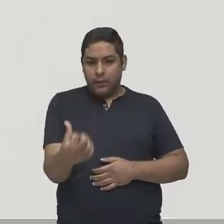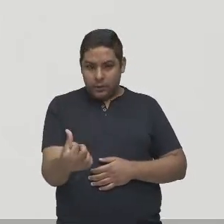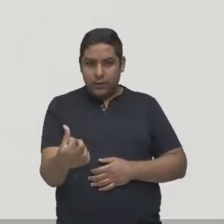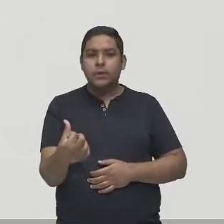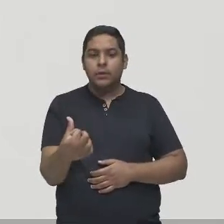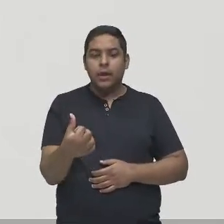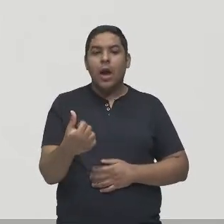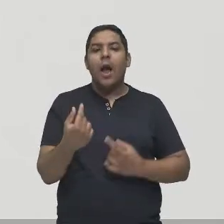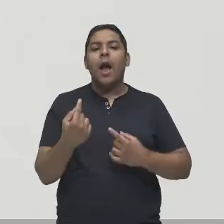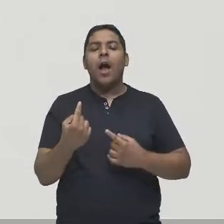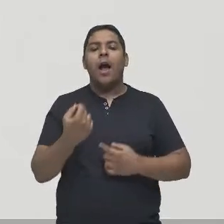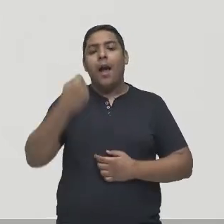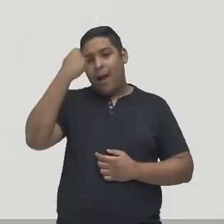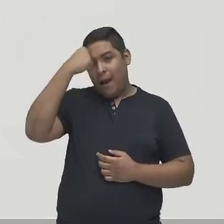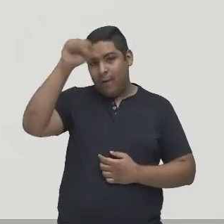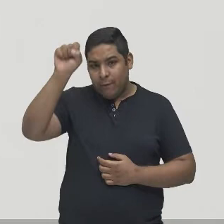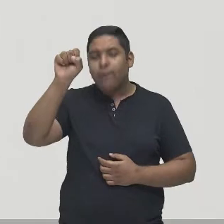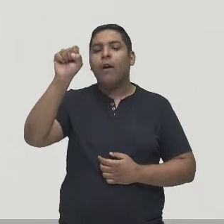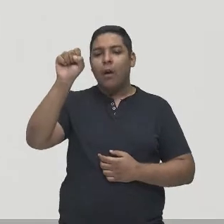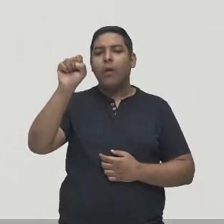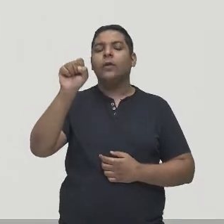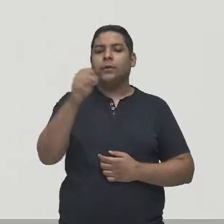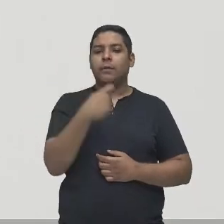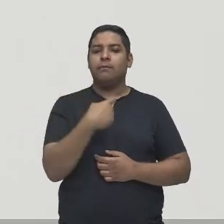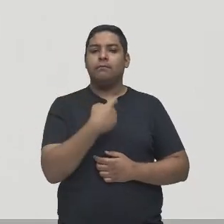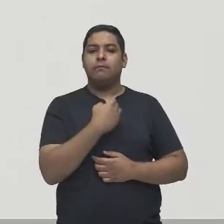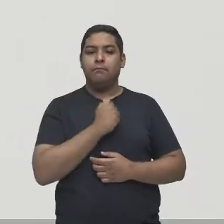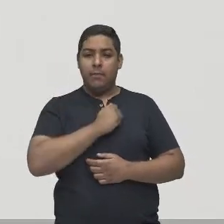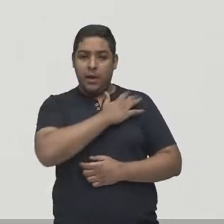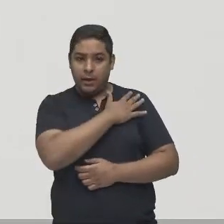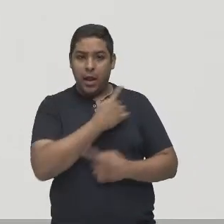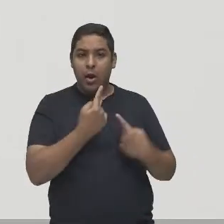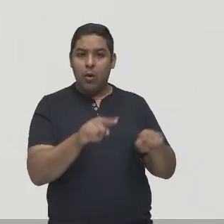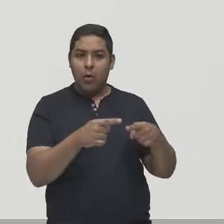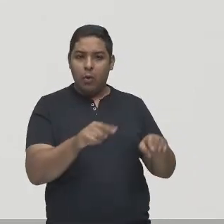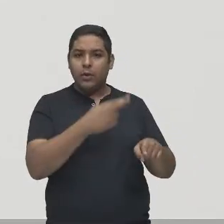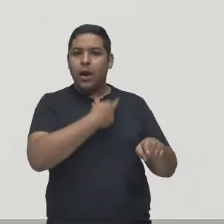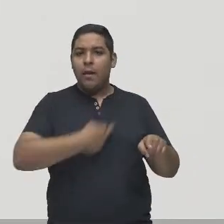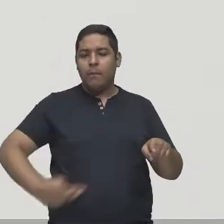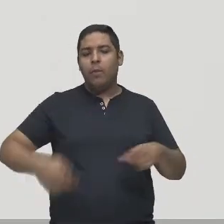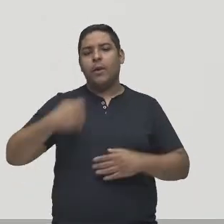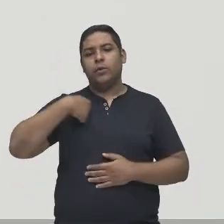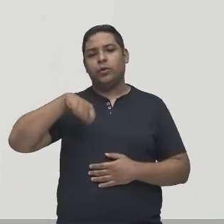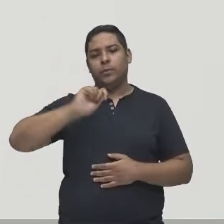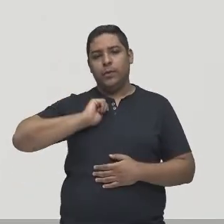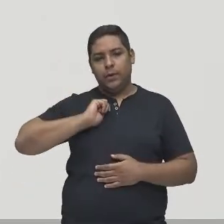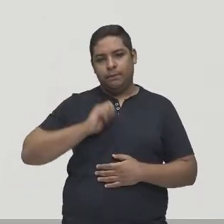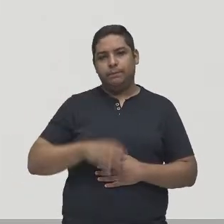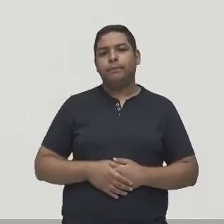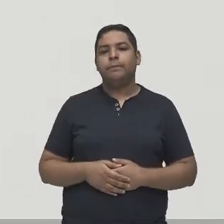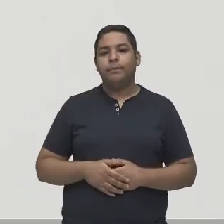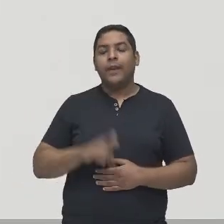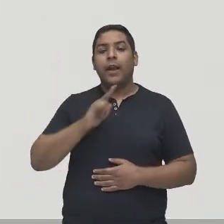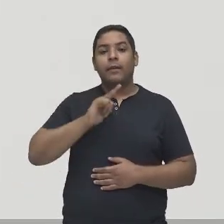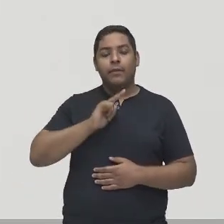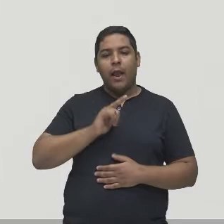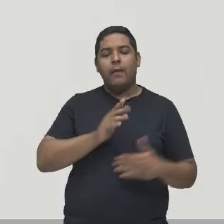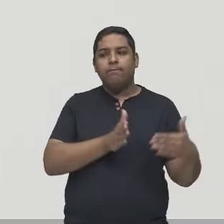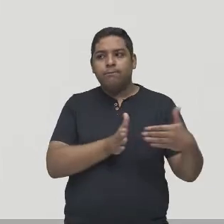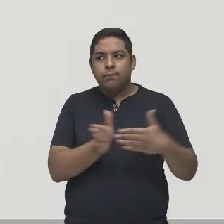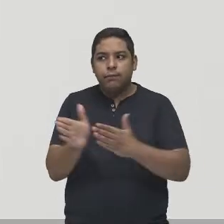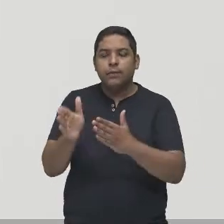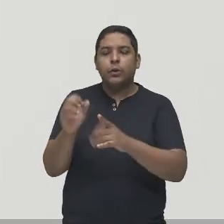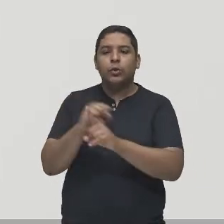militar contra a República da Espanha. Por quê? Essa República Espanhola, ela tinha uma tendência socialista e